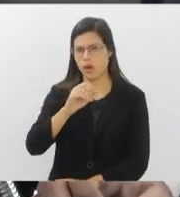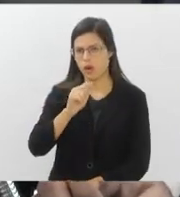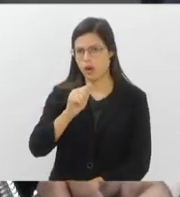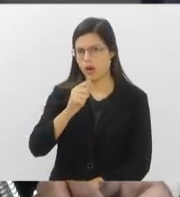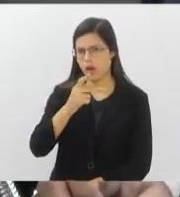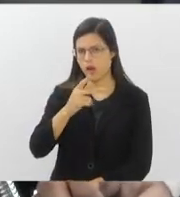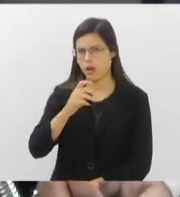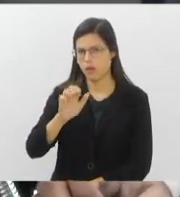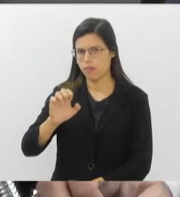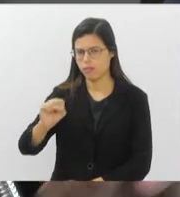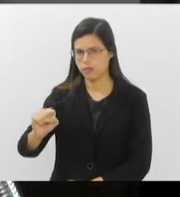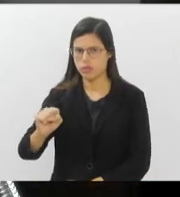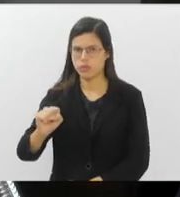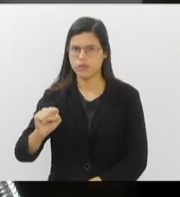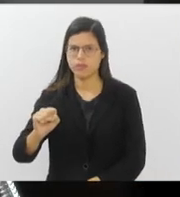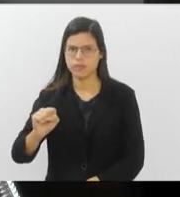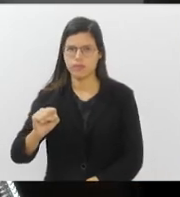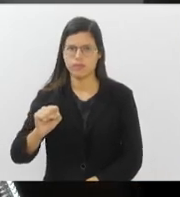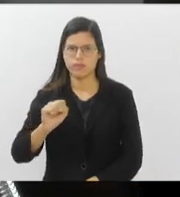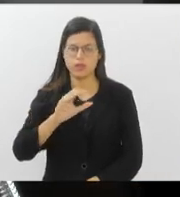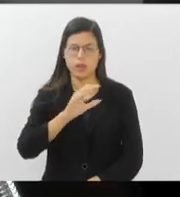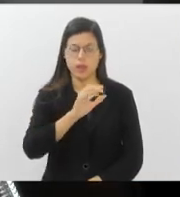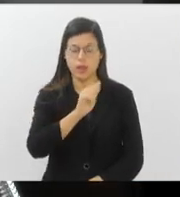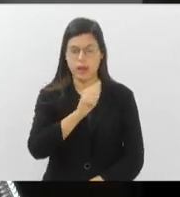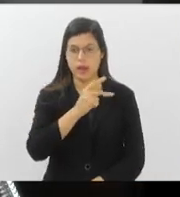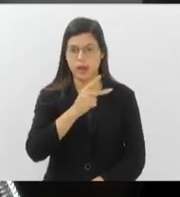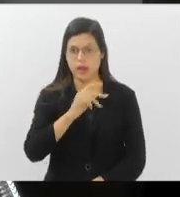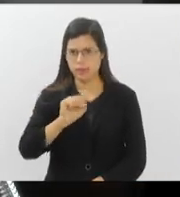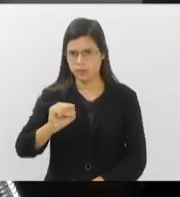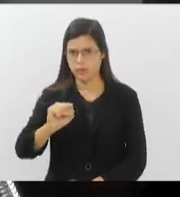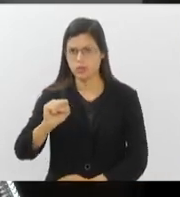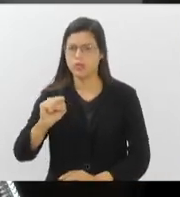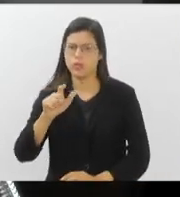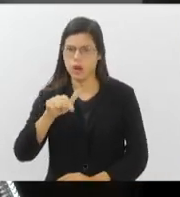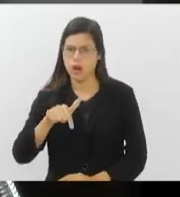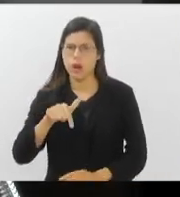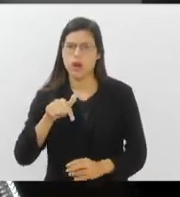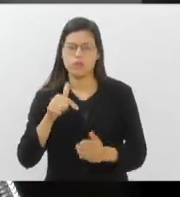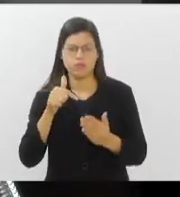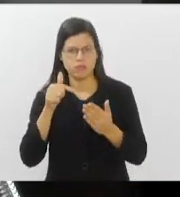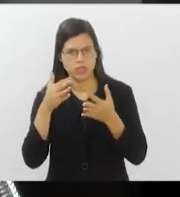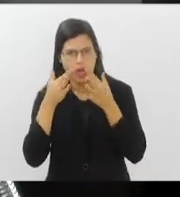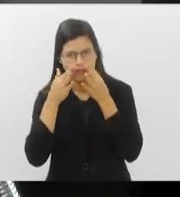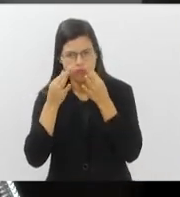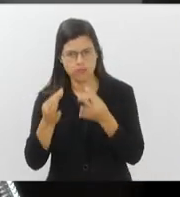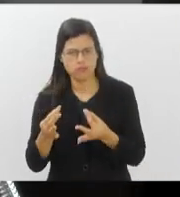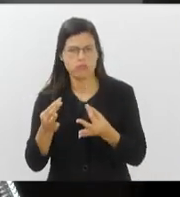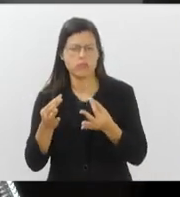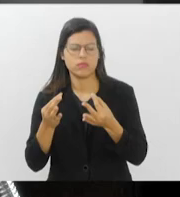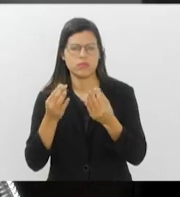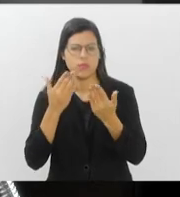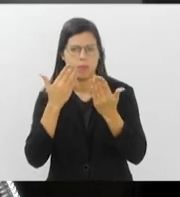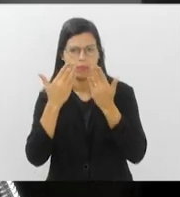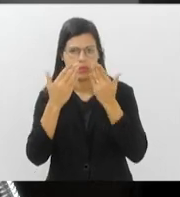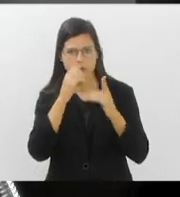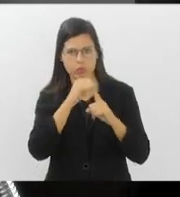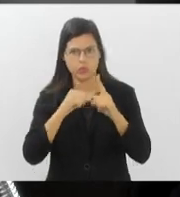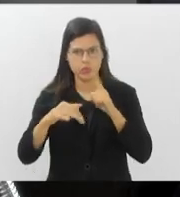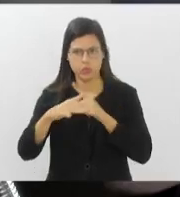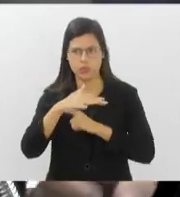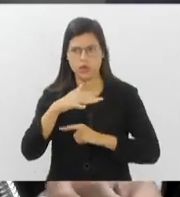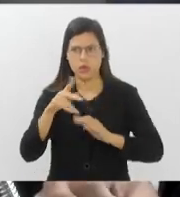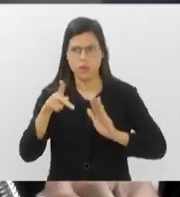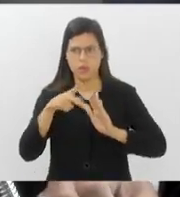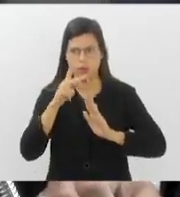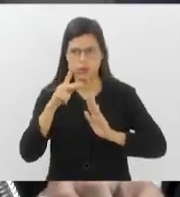porque os CAPs eles fazem parte da rede de atenção psicossocial que foi instituída pela Portaria GM